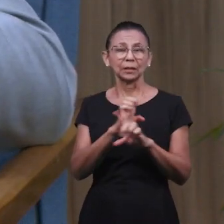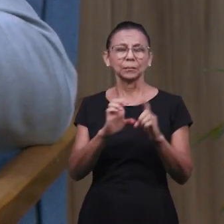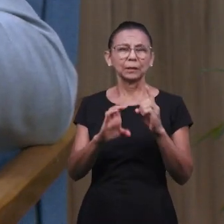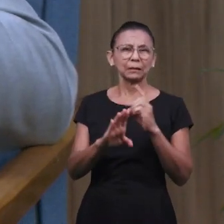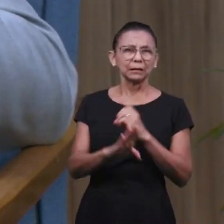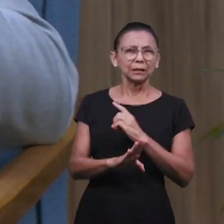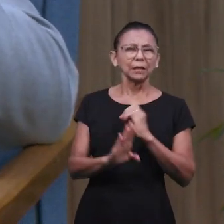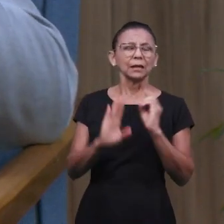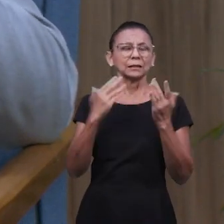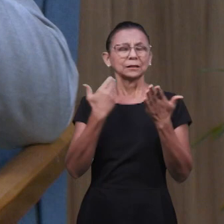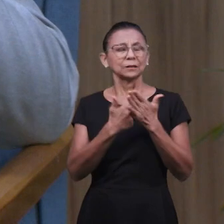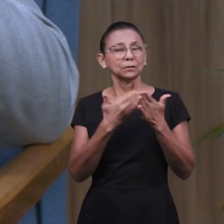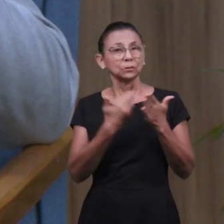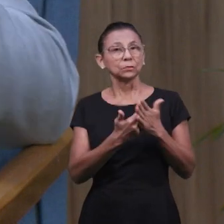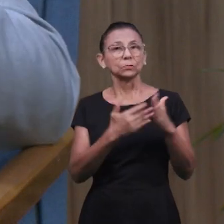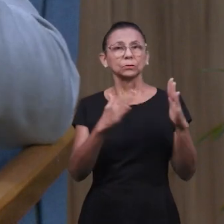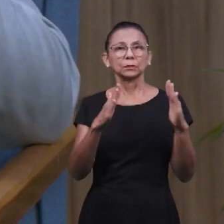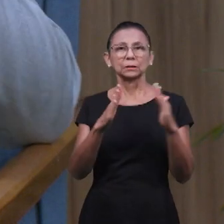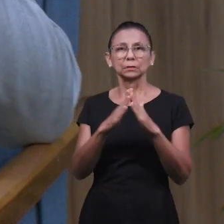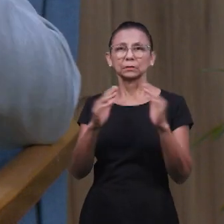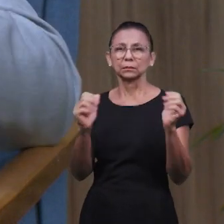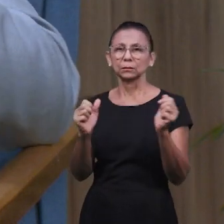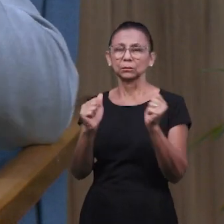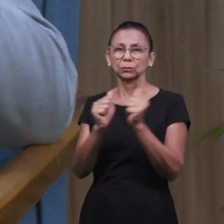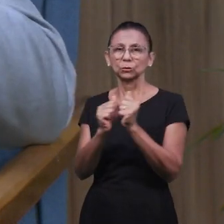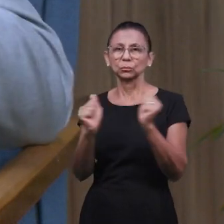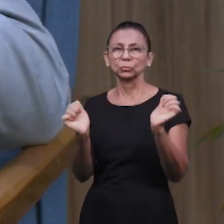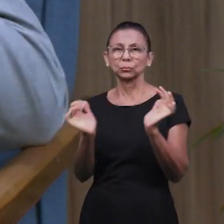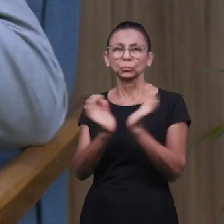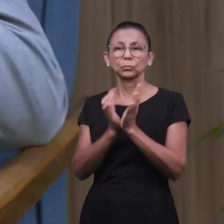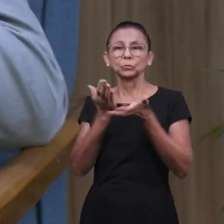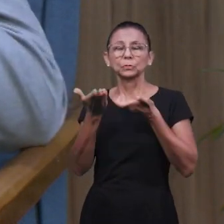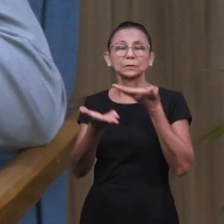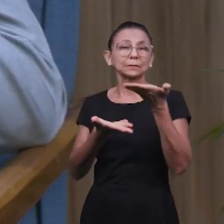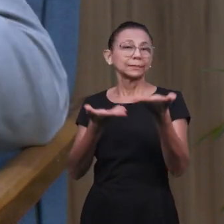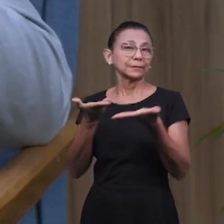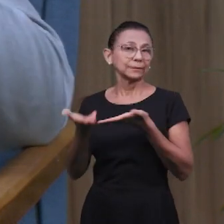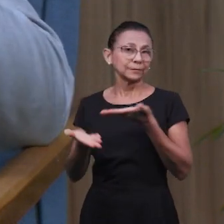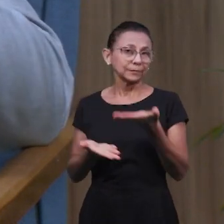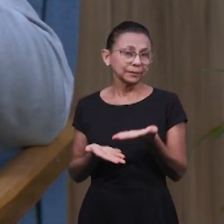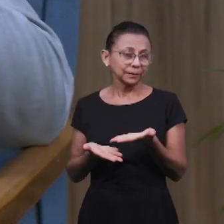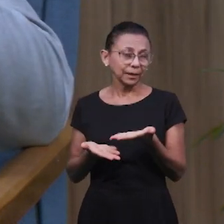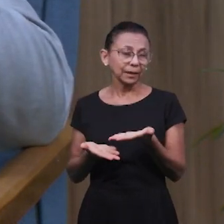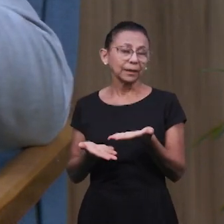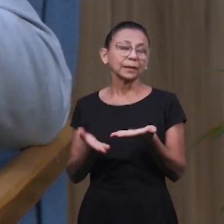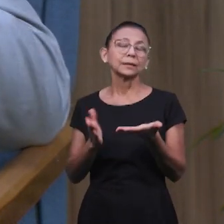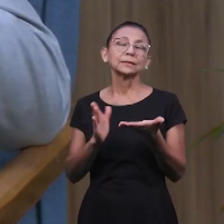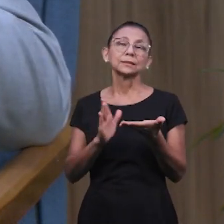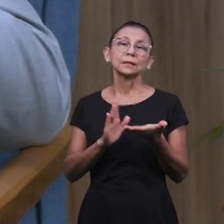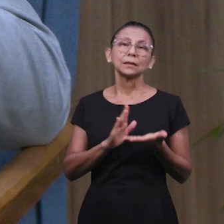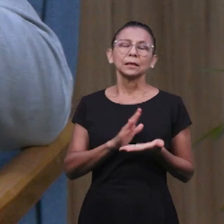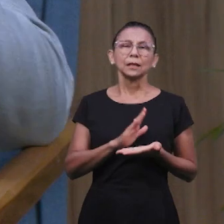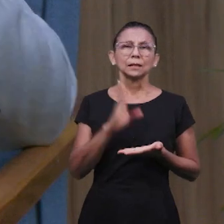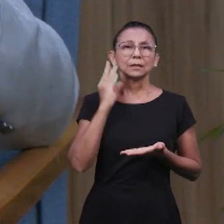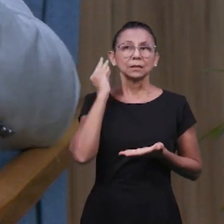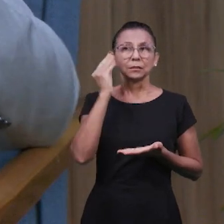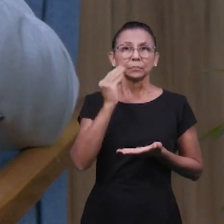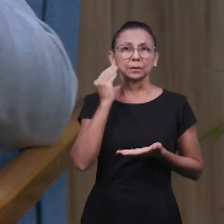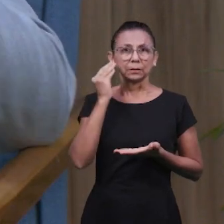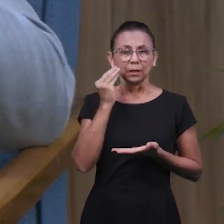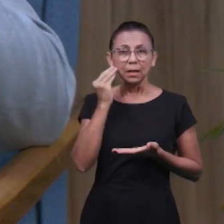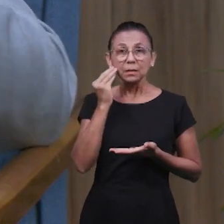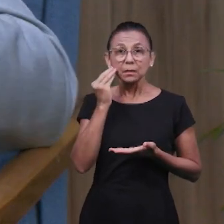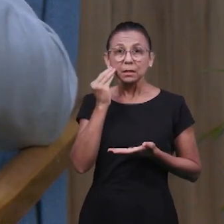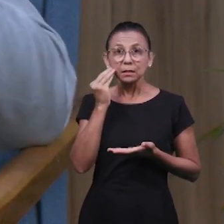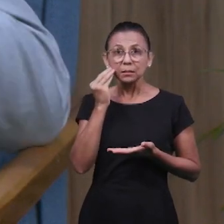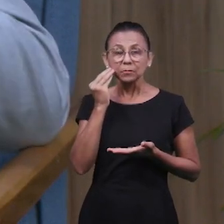no final da EBD e estudando em casa, junto com os seus grupos de assistência, as repercussões, ou